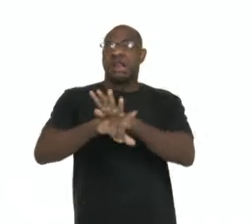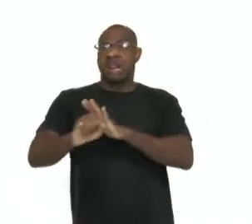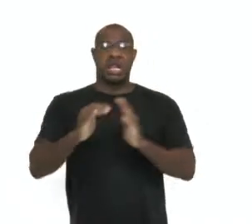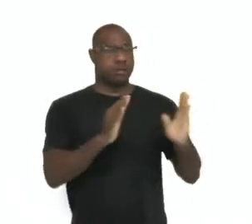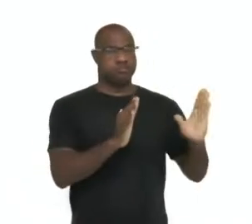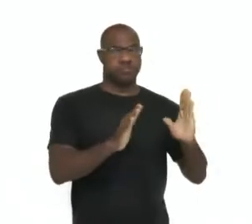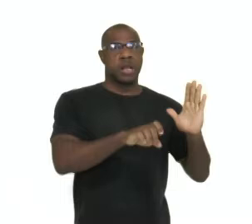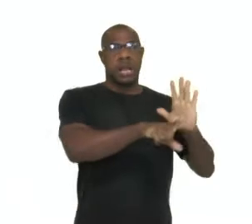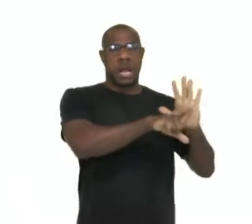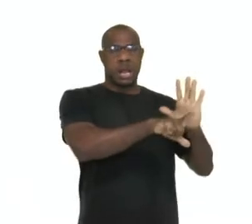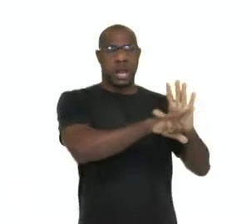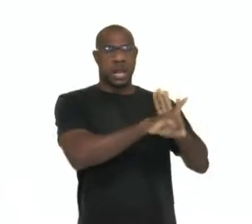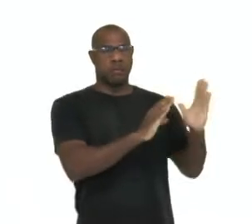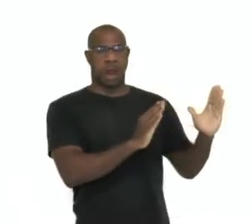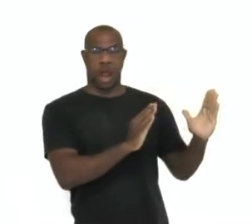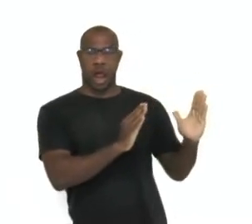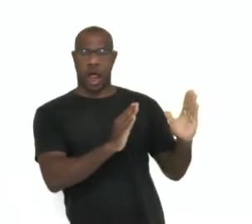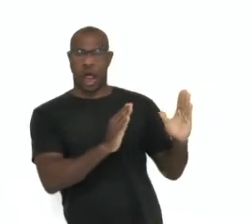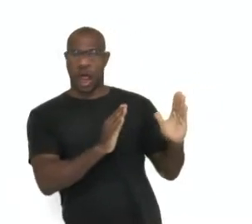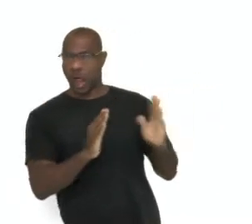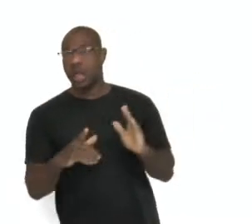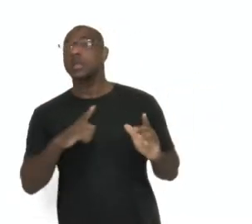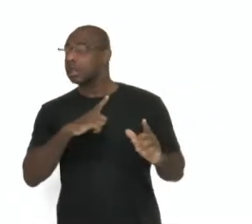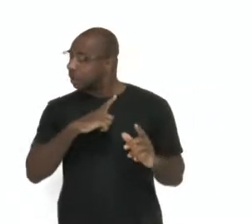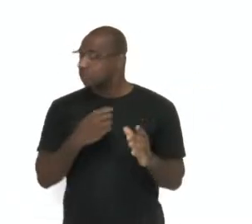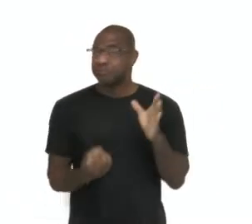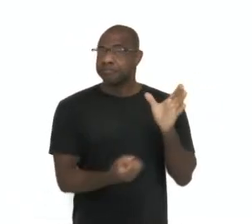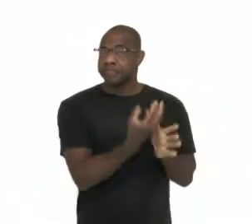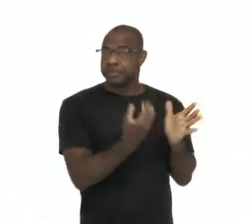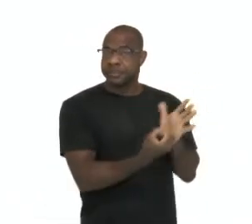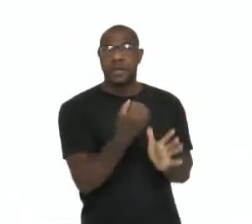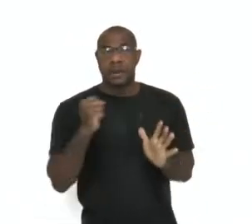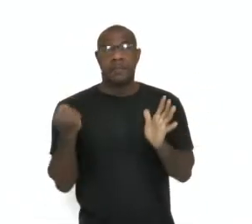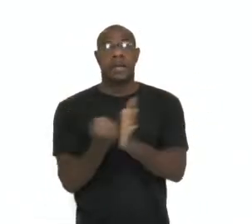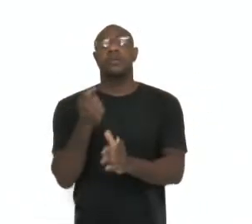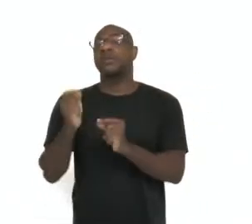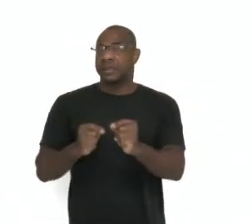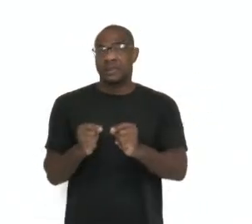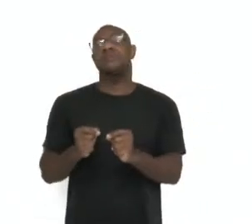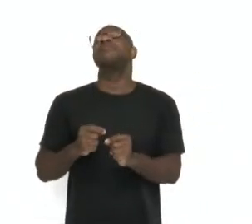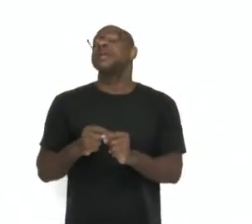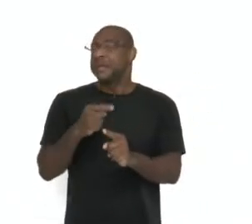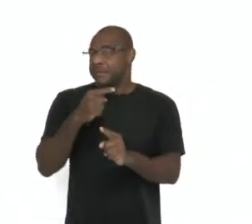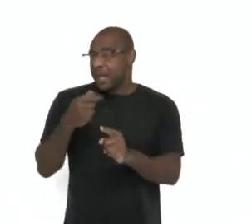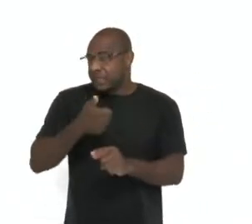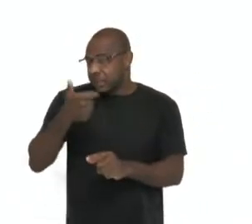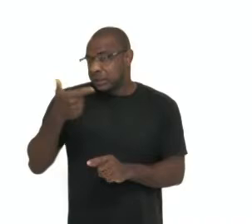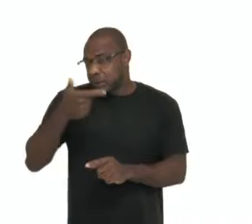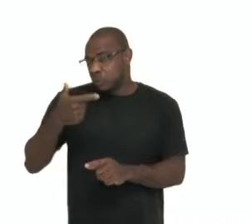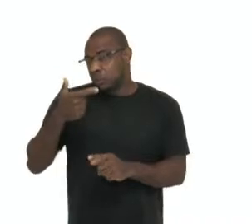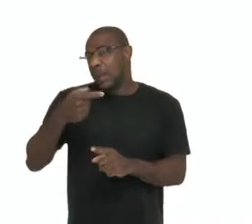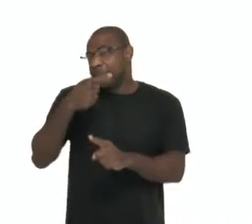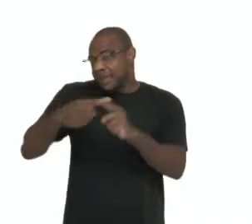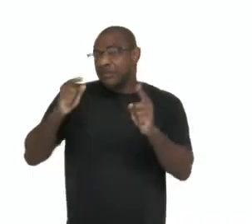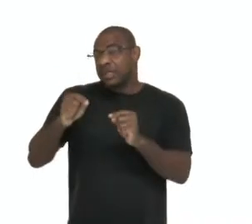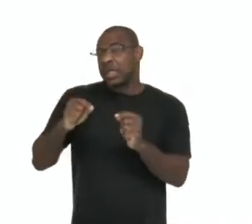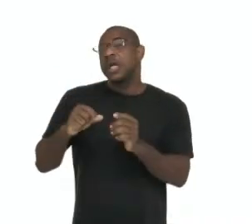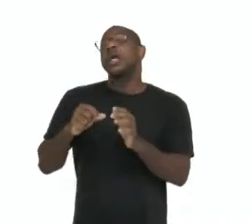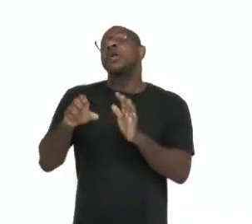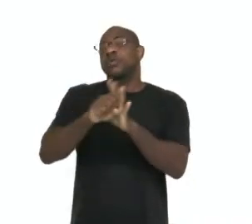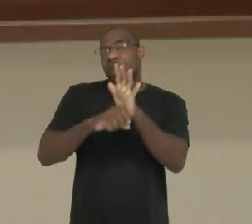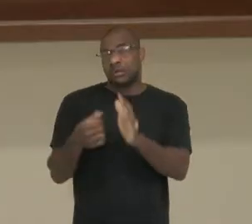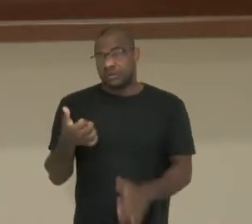mais liberdade e direito aos escravizados marcaram a segunda metade do século XIX no Brasil, isso durante o